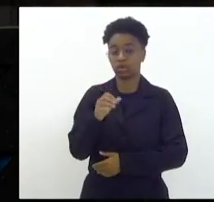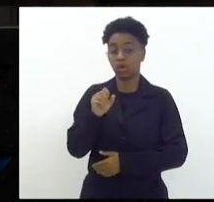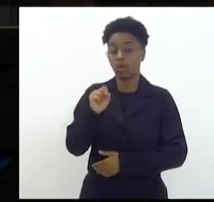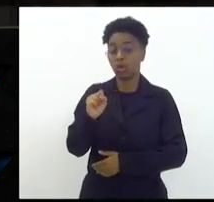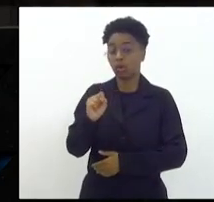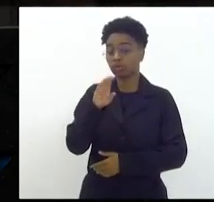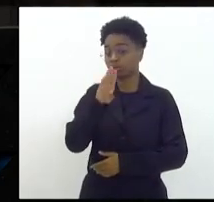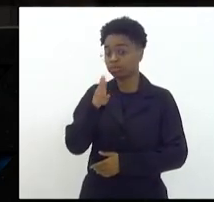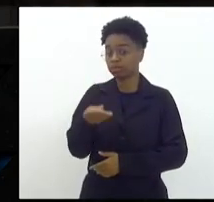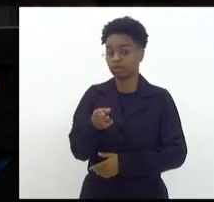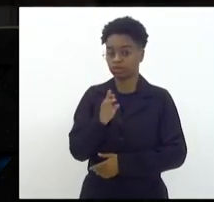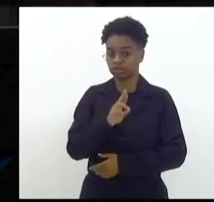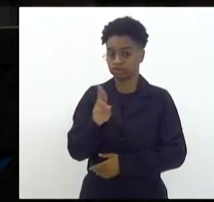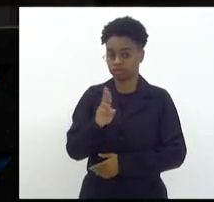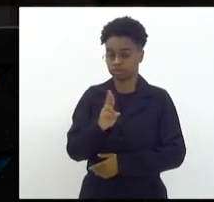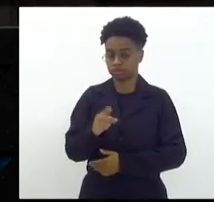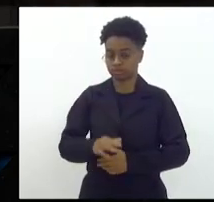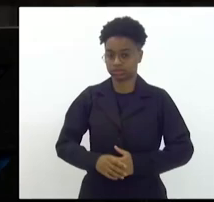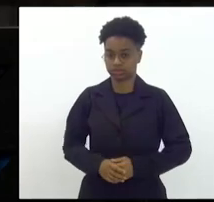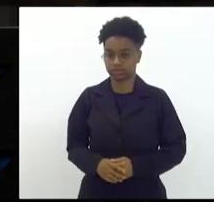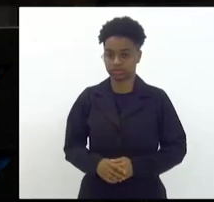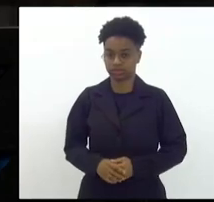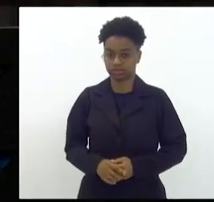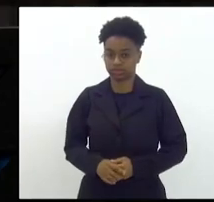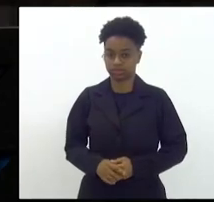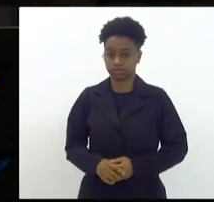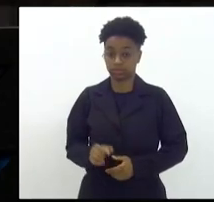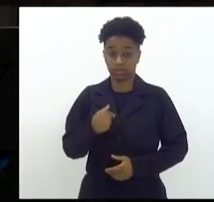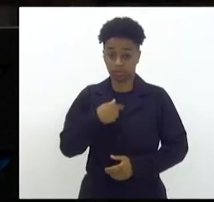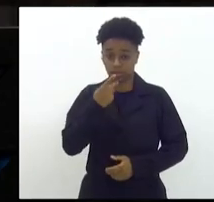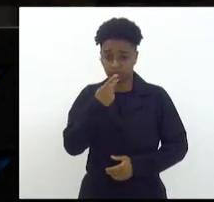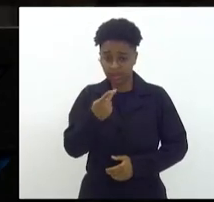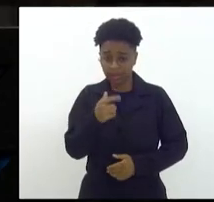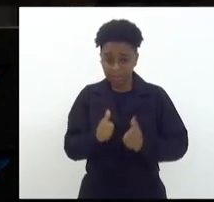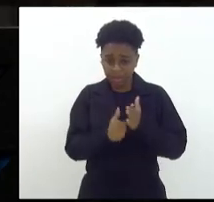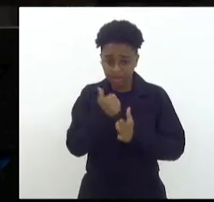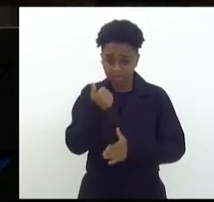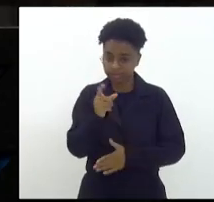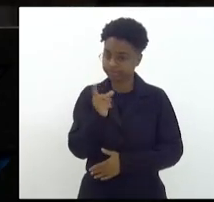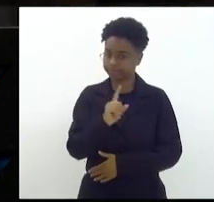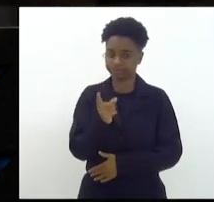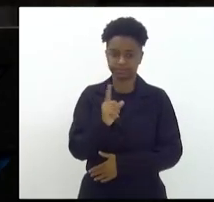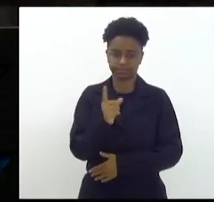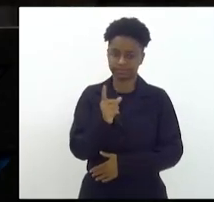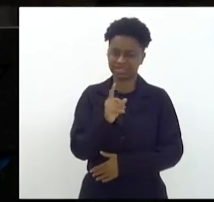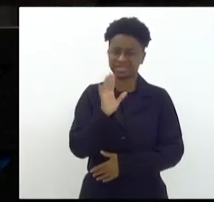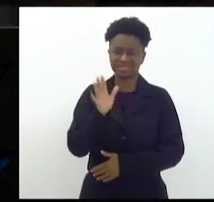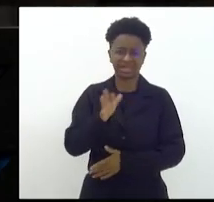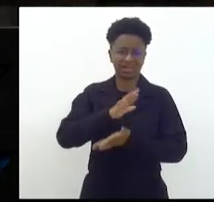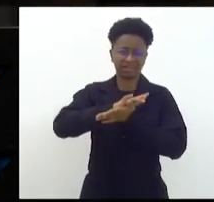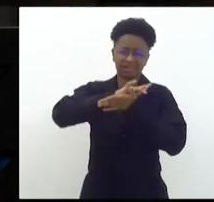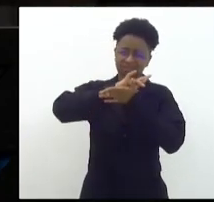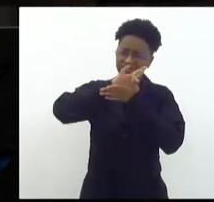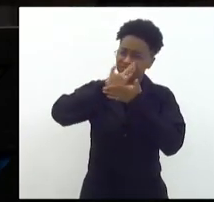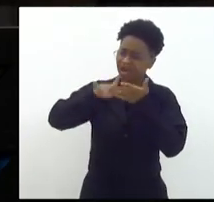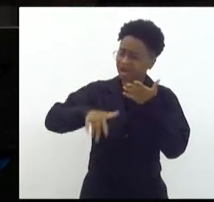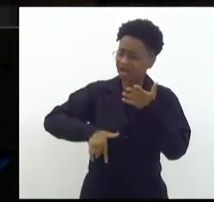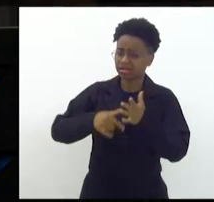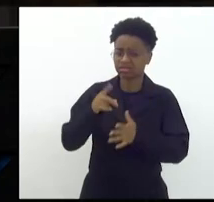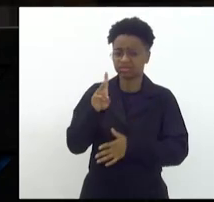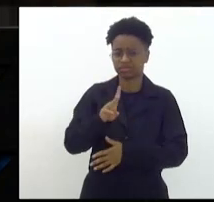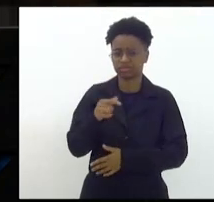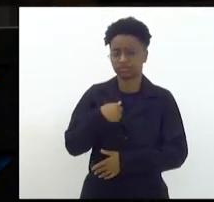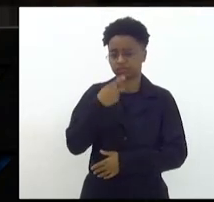8 bilhões de reais não tô falando isso aqui pela primeira vez não é pela enésima vez